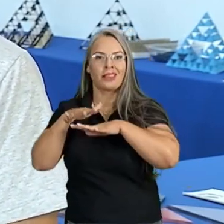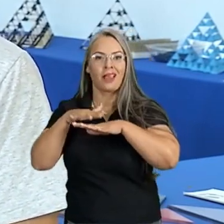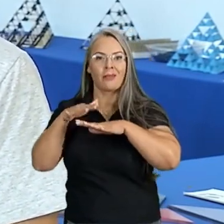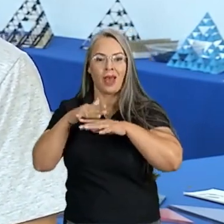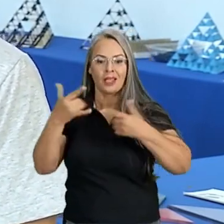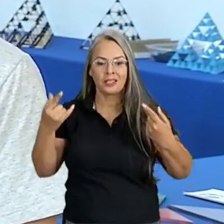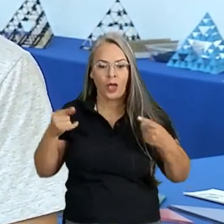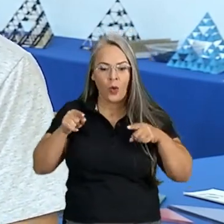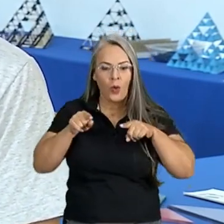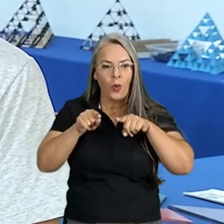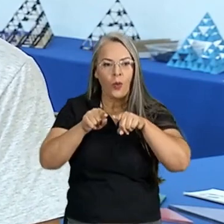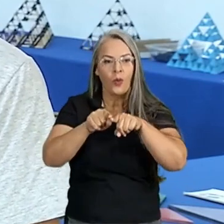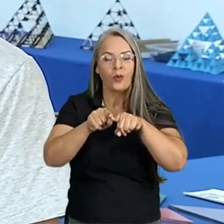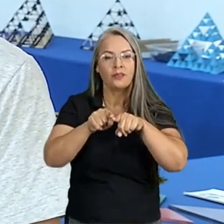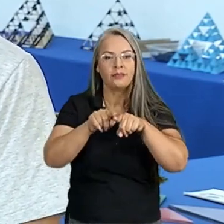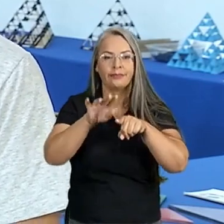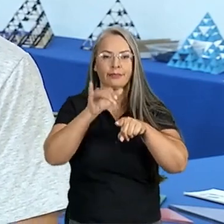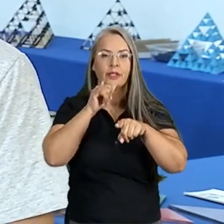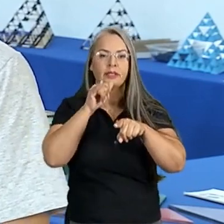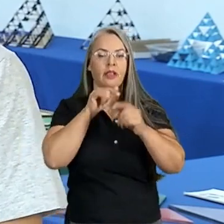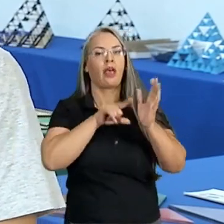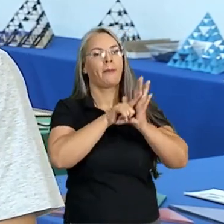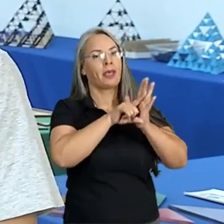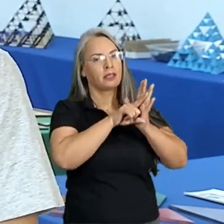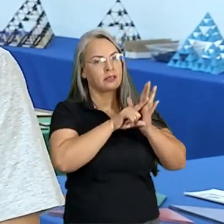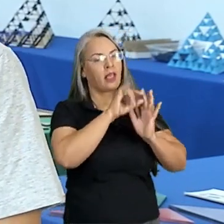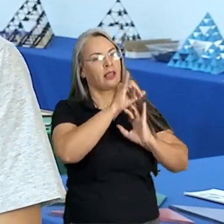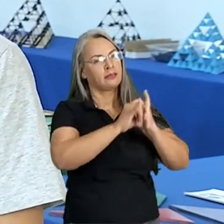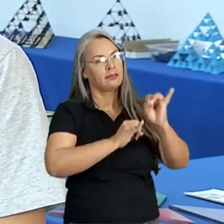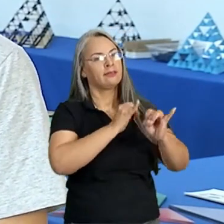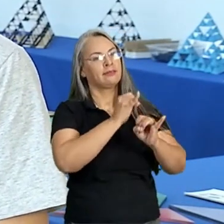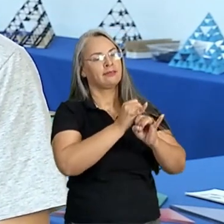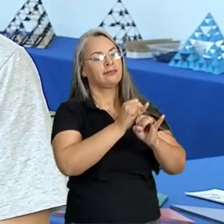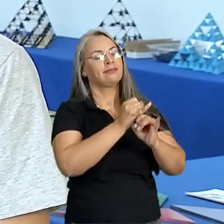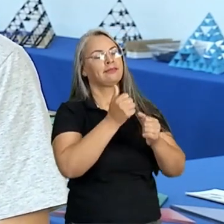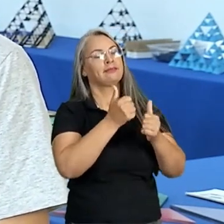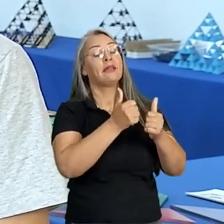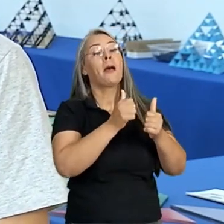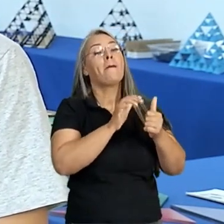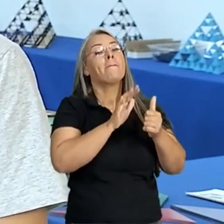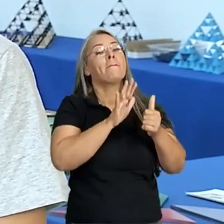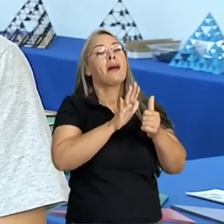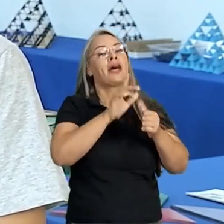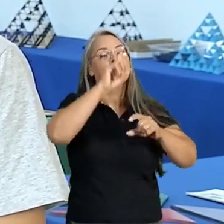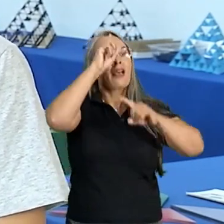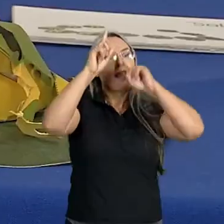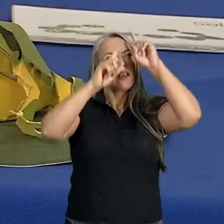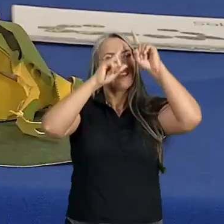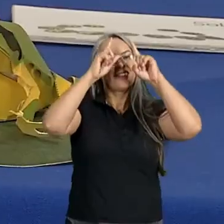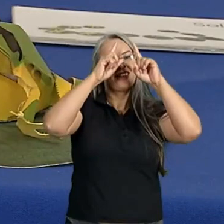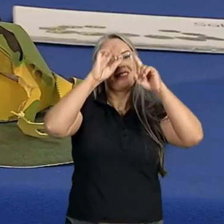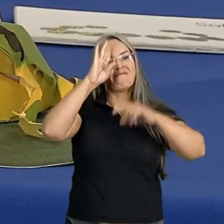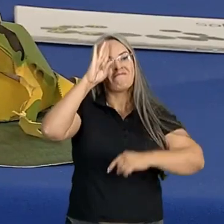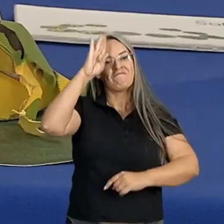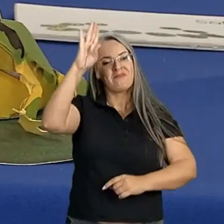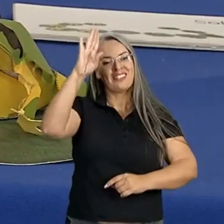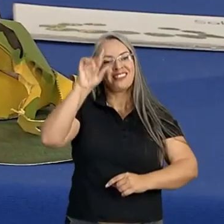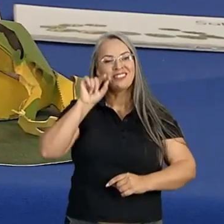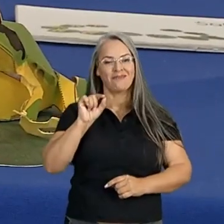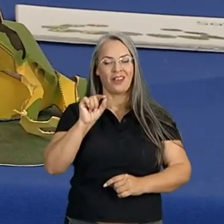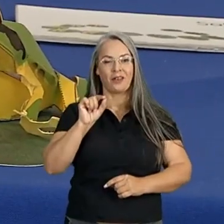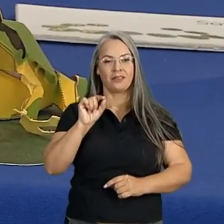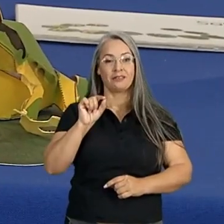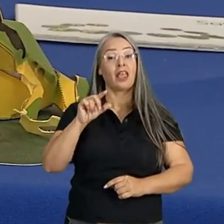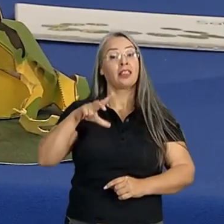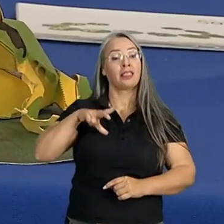assim na internet mas também depende da nossa própria criatividade então a criatividade super importante a gente usa materiais